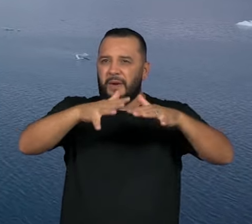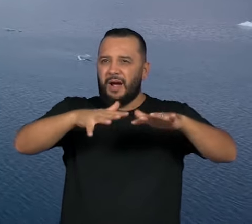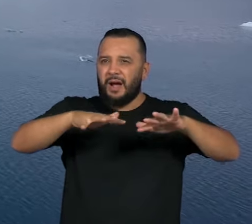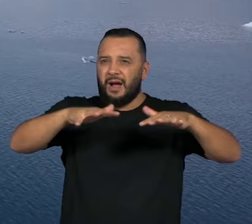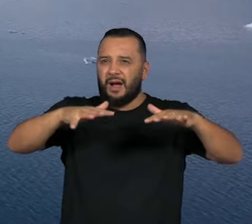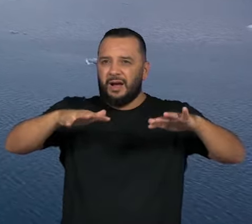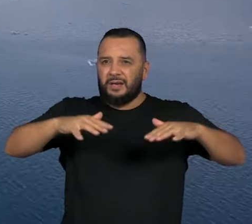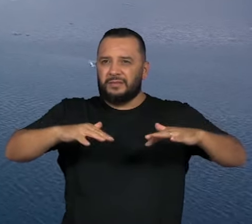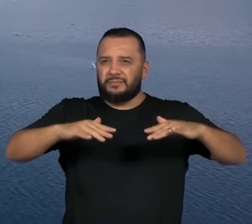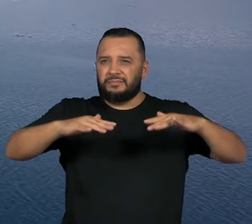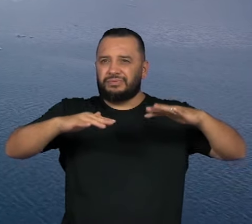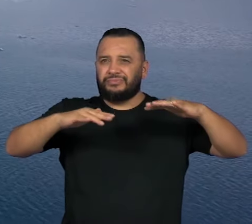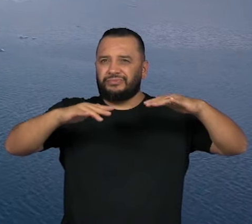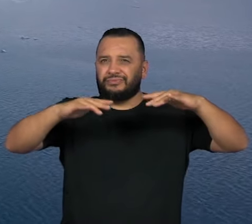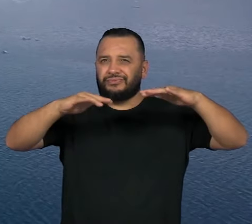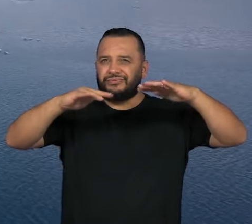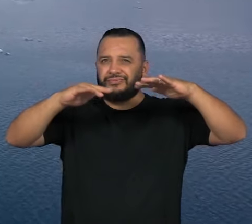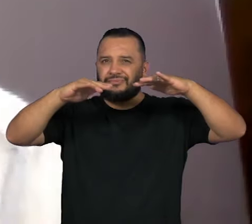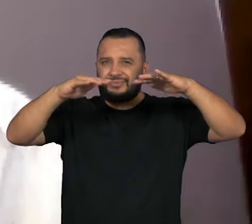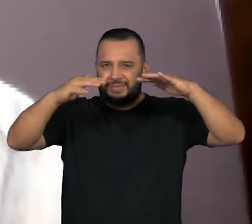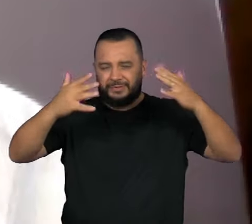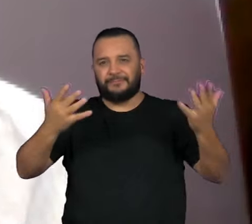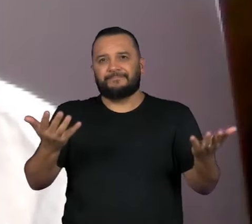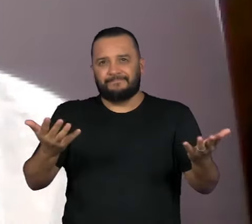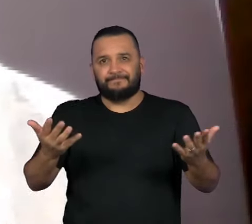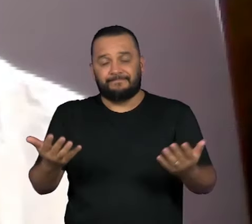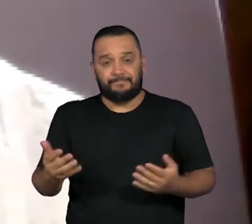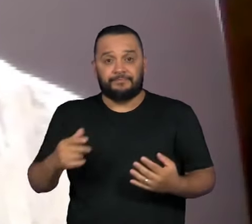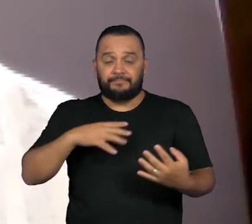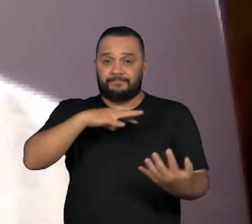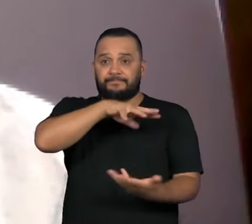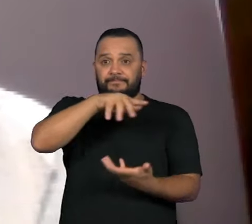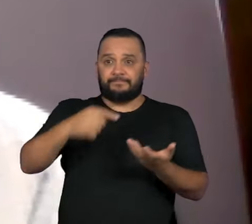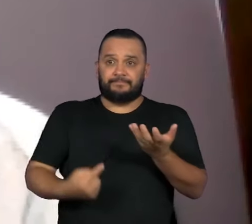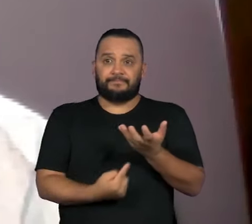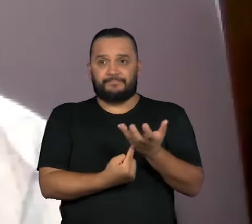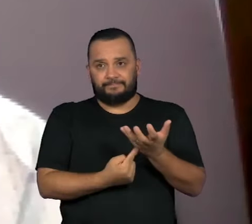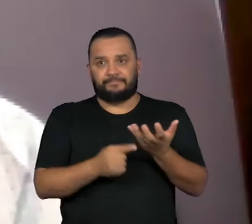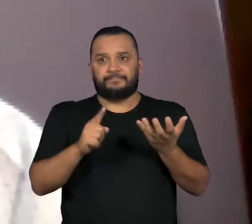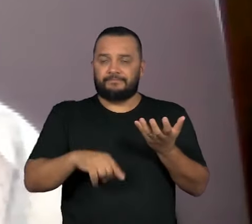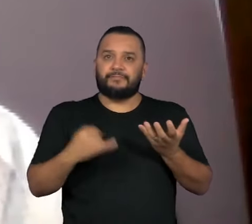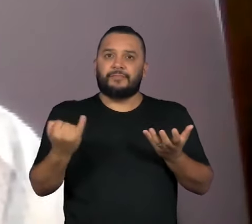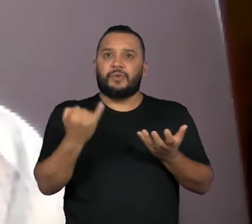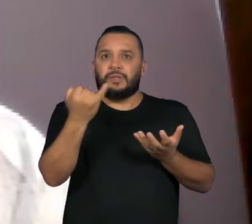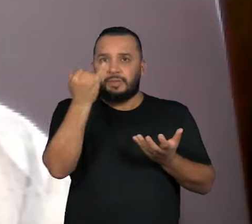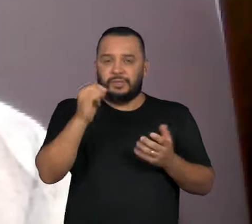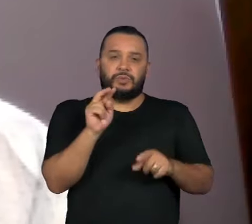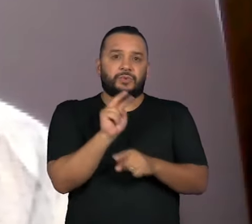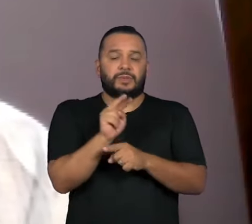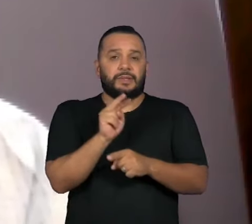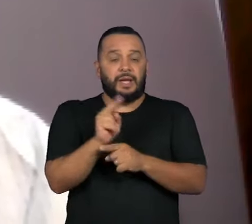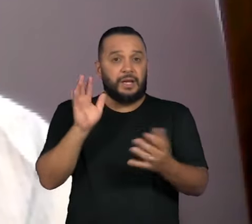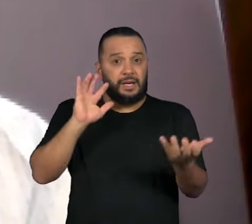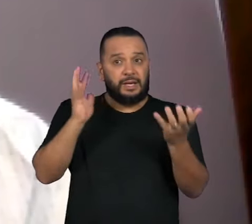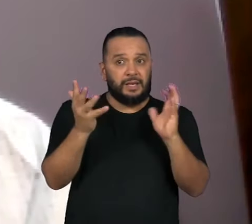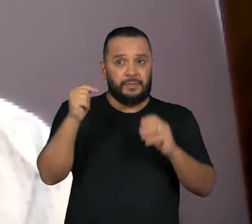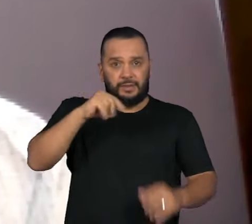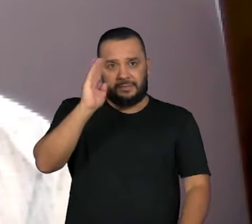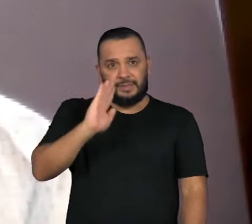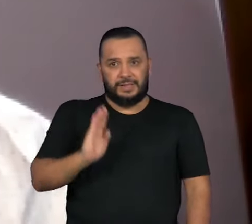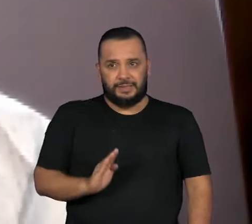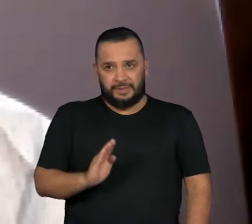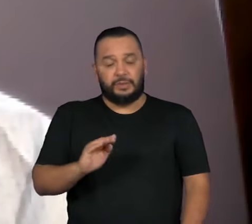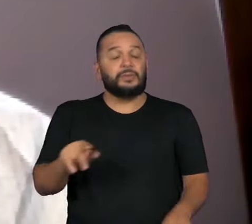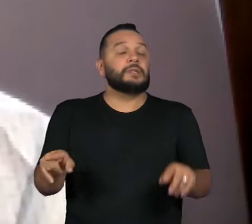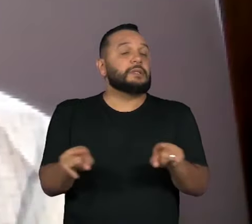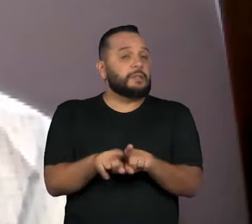vai afetar a precipitação nos trópicos. A Antártica é muito importante não só para o equilíbrio climático do Brasil, mas para o